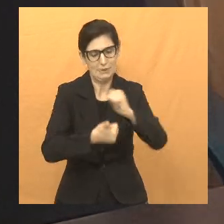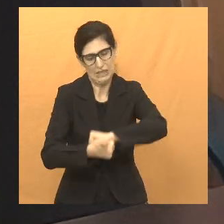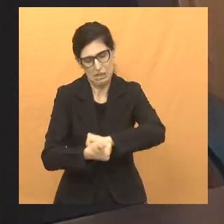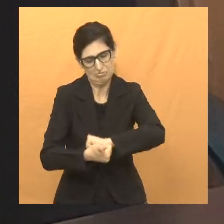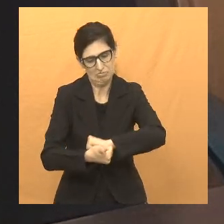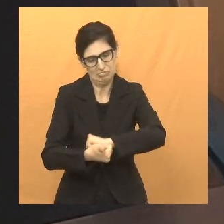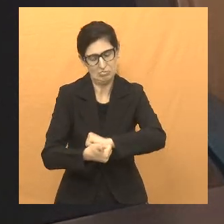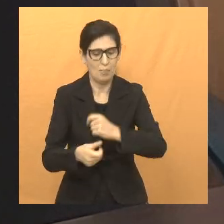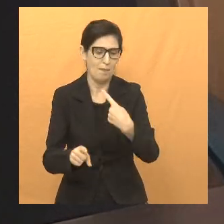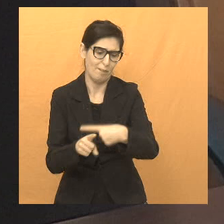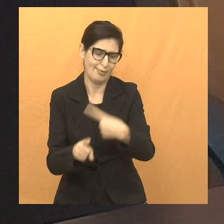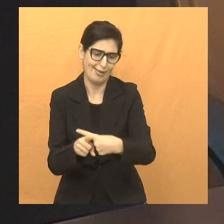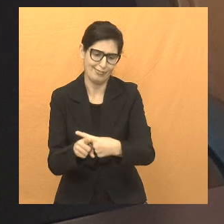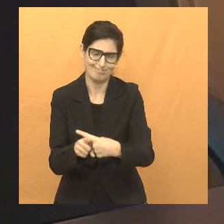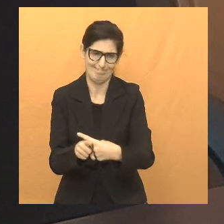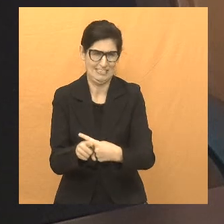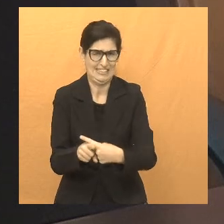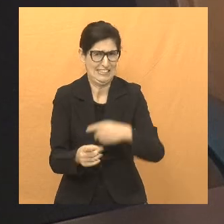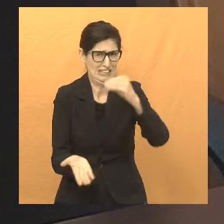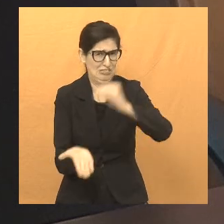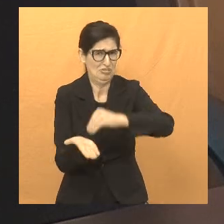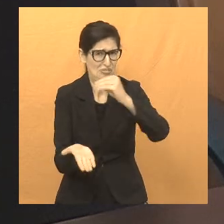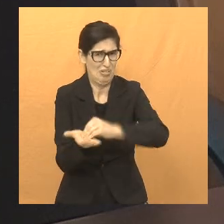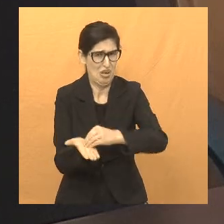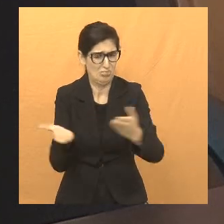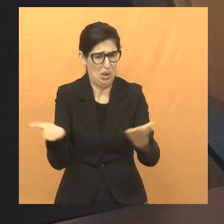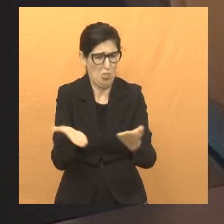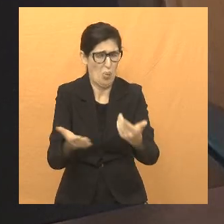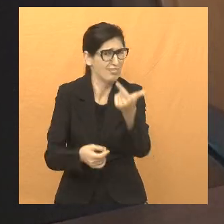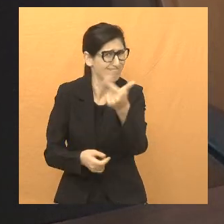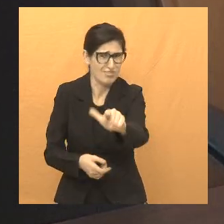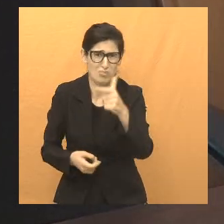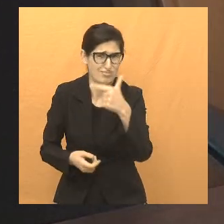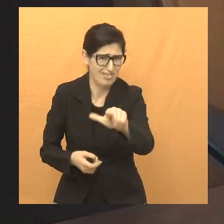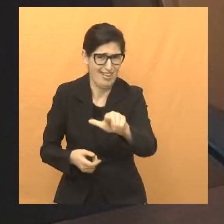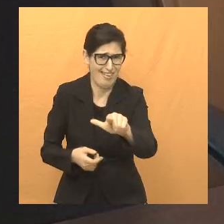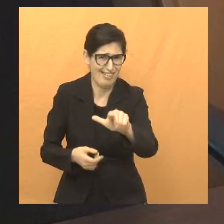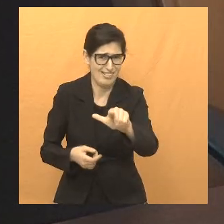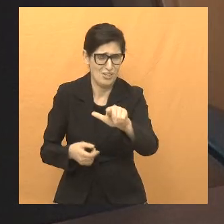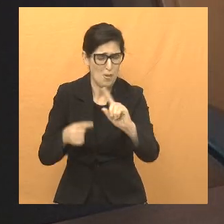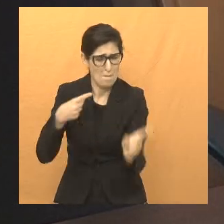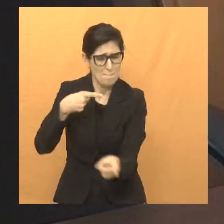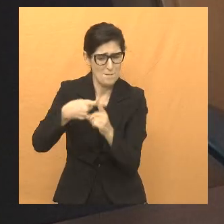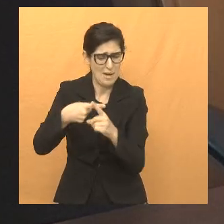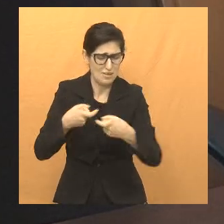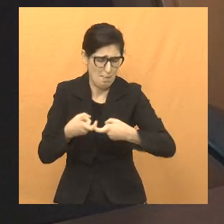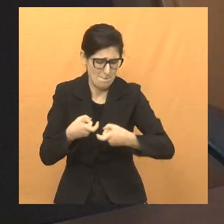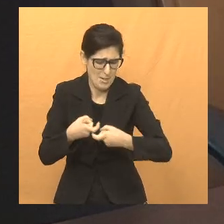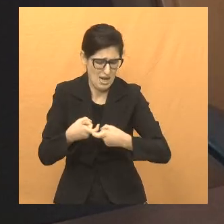com você, a gente tem que fazer uma força-tarefa mesmo, senão a luta que nós vivemos